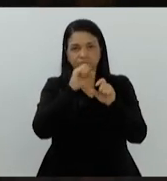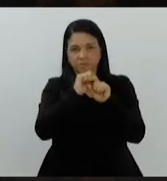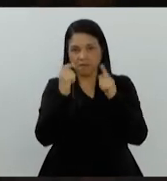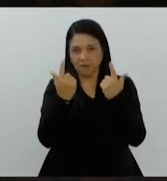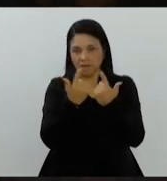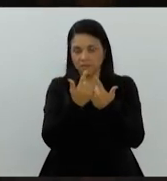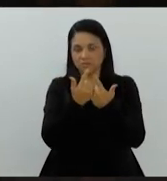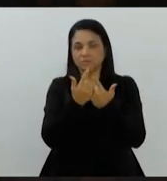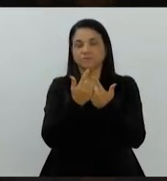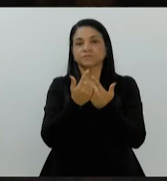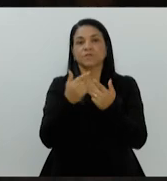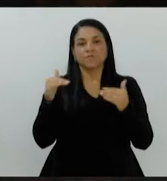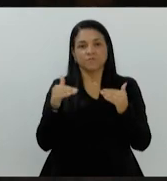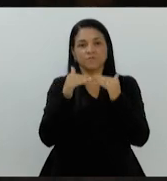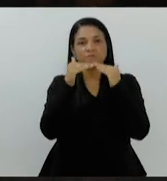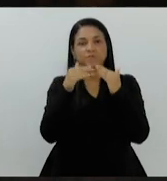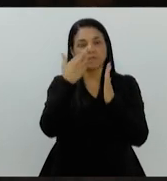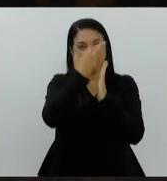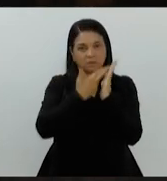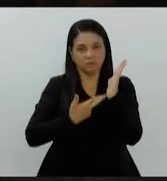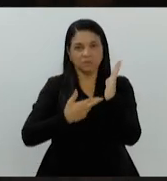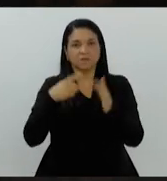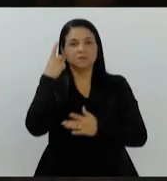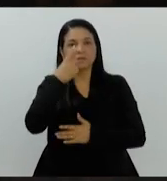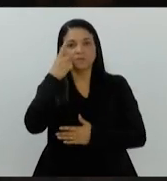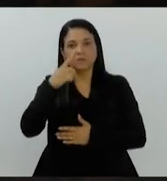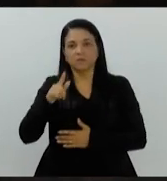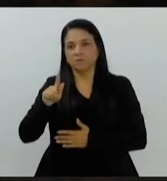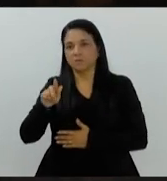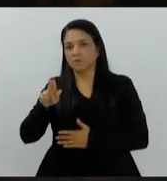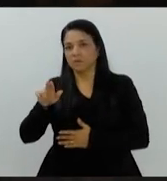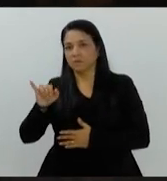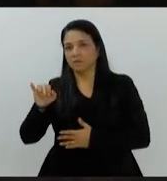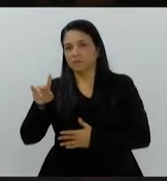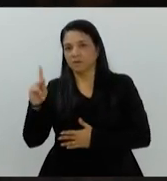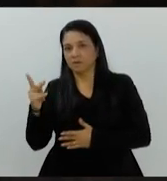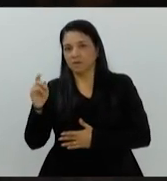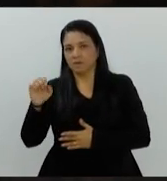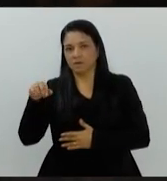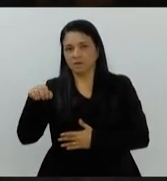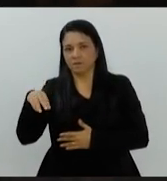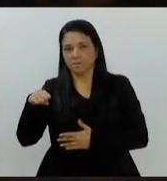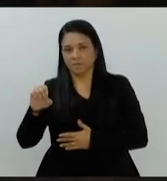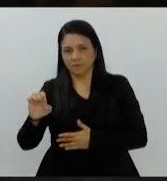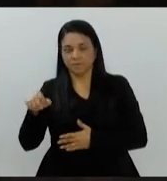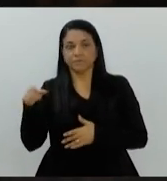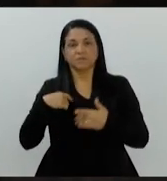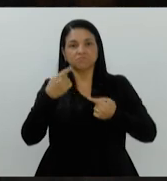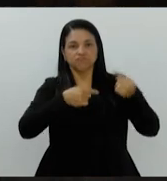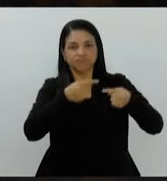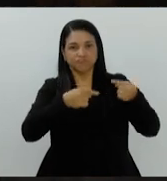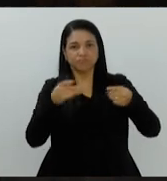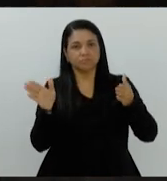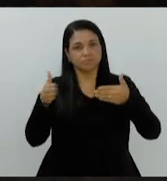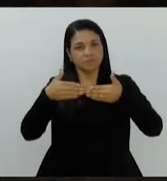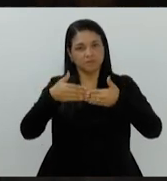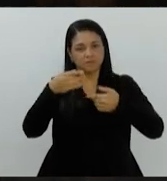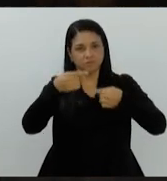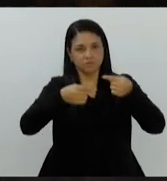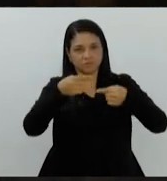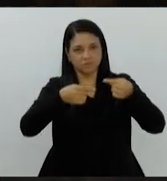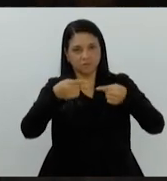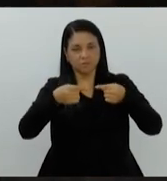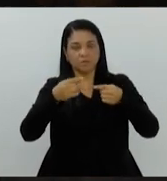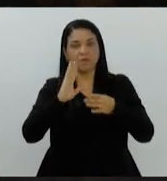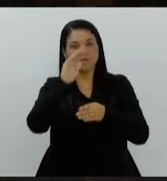Externas favorável, relatoria do deputado Guilherme de Laroli. Em discussão, não havendo quem queira discutir, encerrada a discussão.